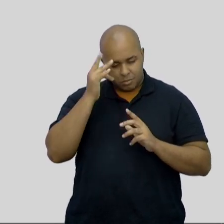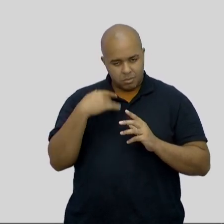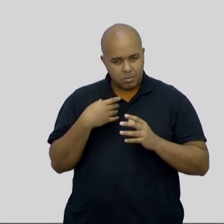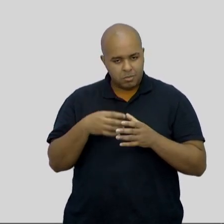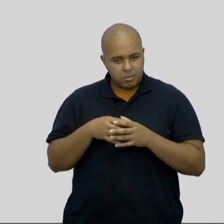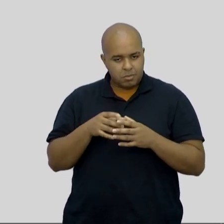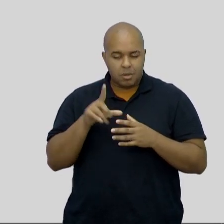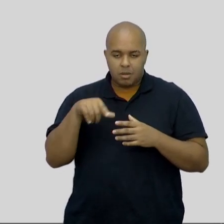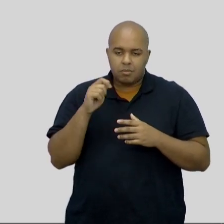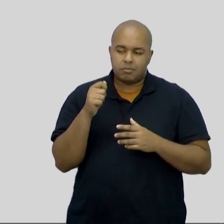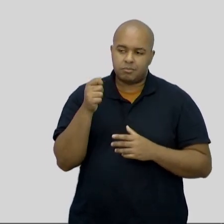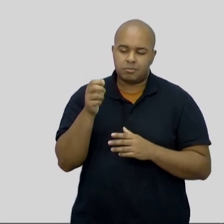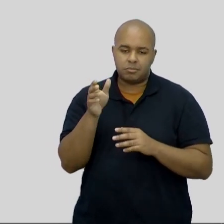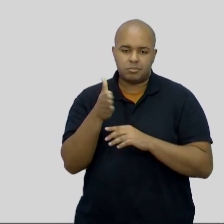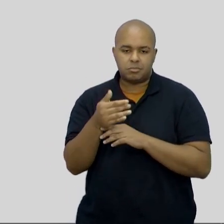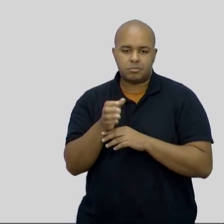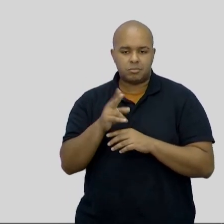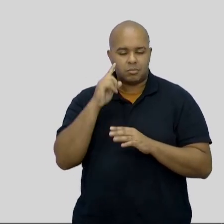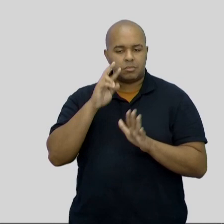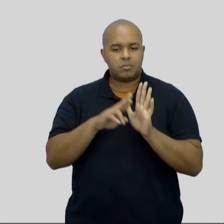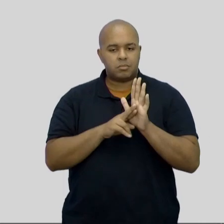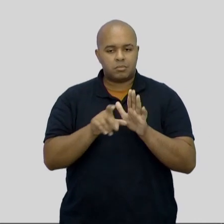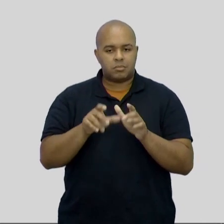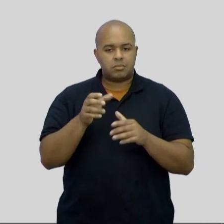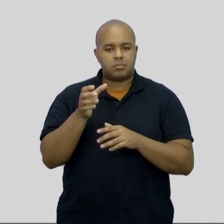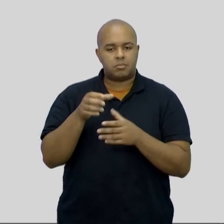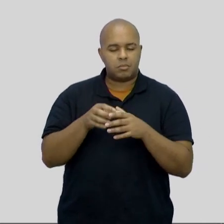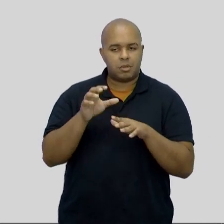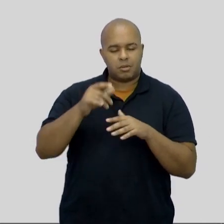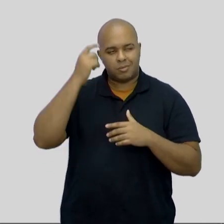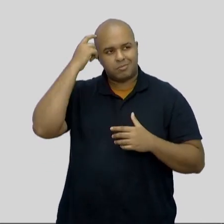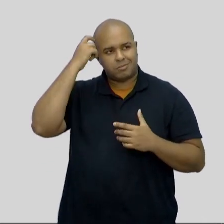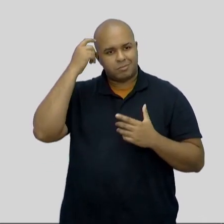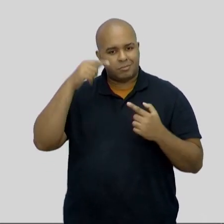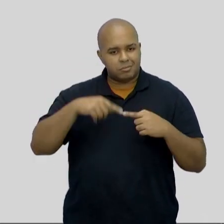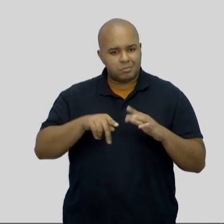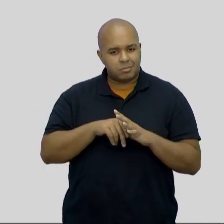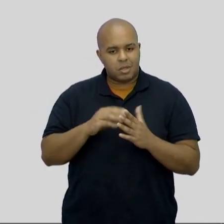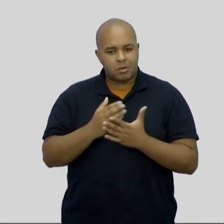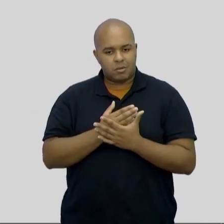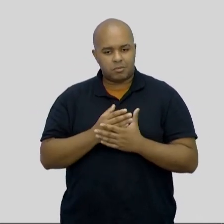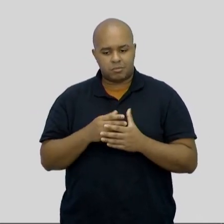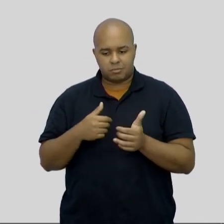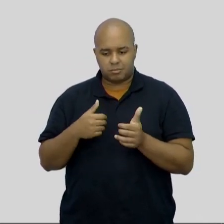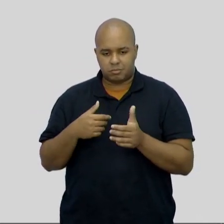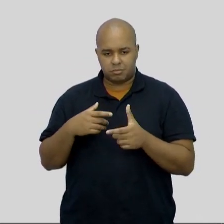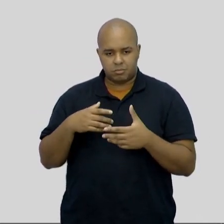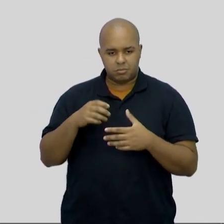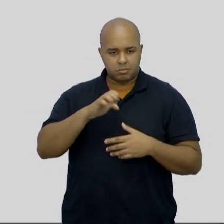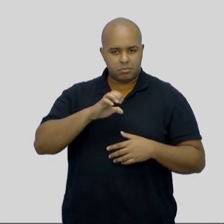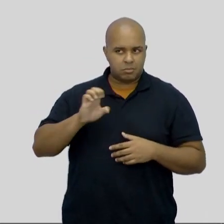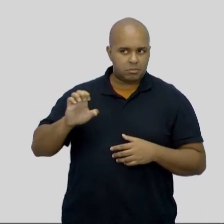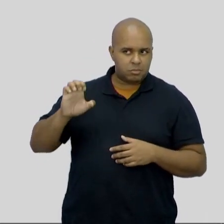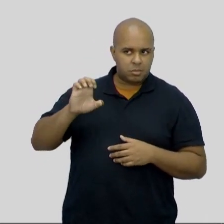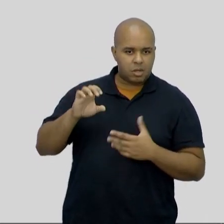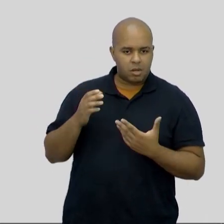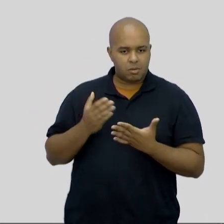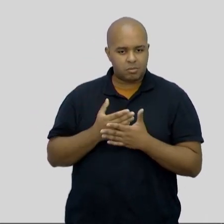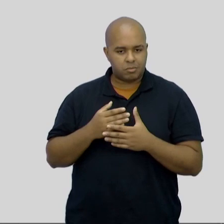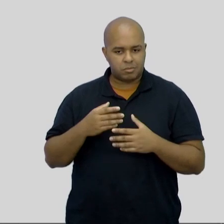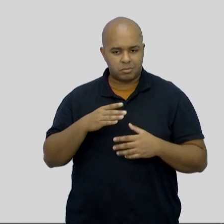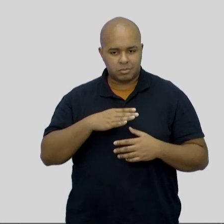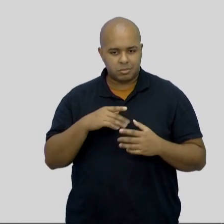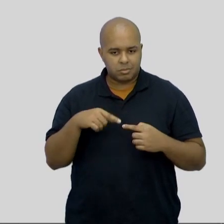é uma bandeira que é utilizada para referenciar esse povo, às vezes está relacionado a uma província ou estado do país que faz